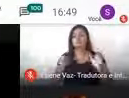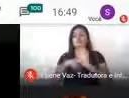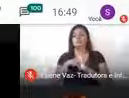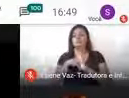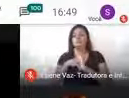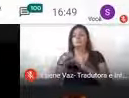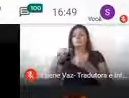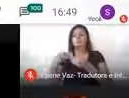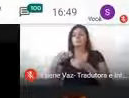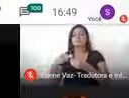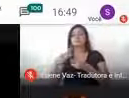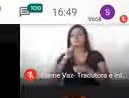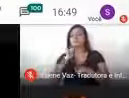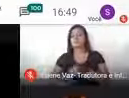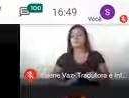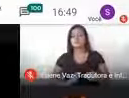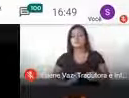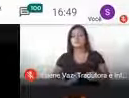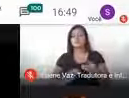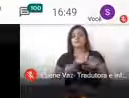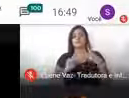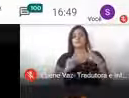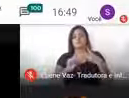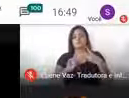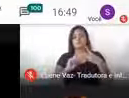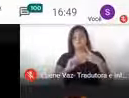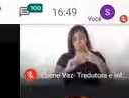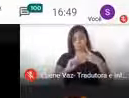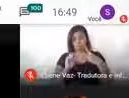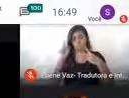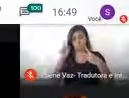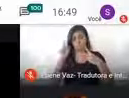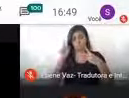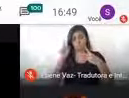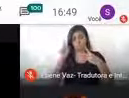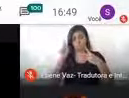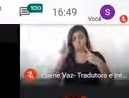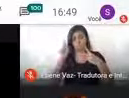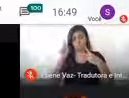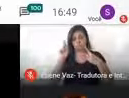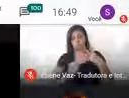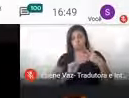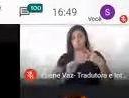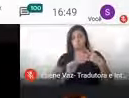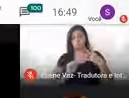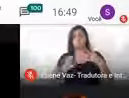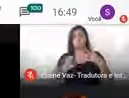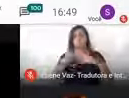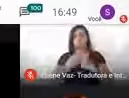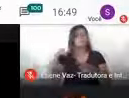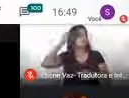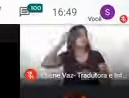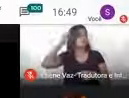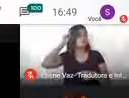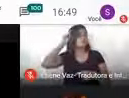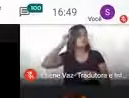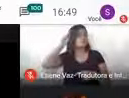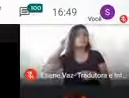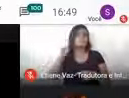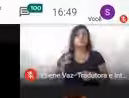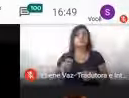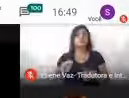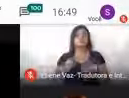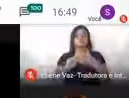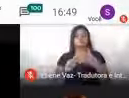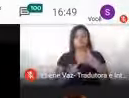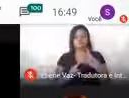São mais 2 pontos de inquérito, as 2 comunidades indígenas, a aldeia Kunawaru e a aldeia Tepenaí, e, por